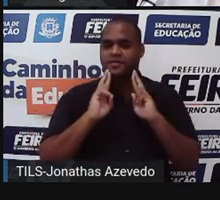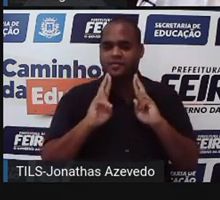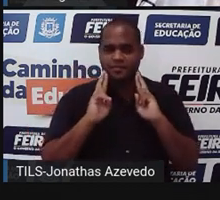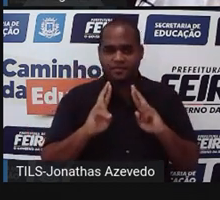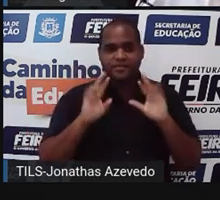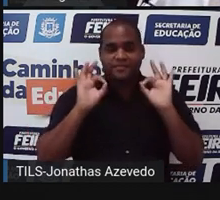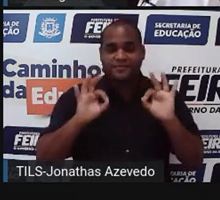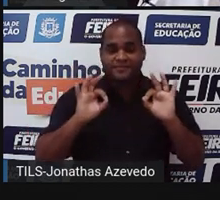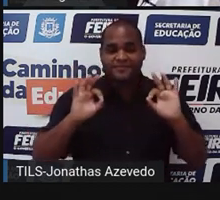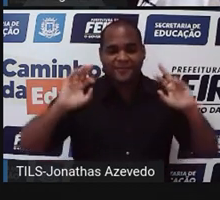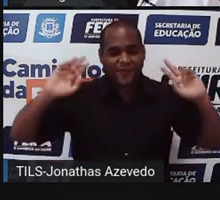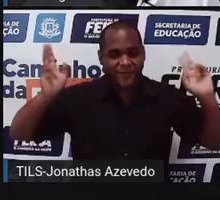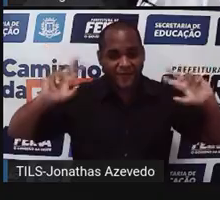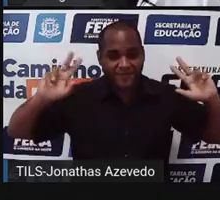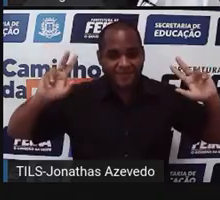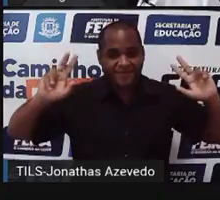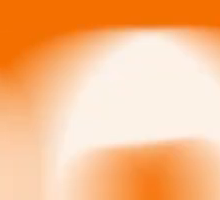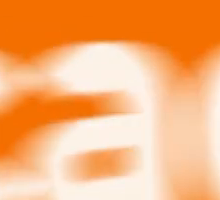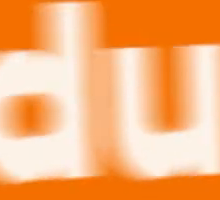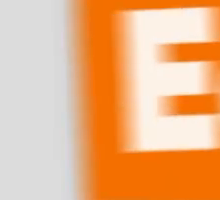até mais valeu